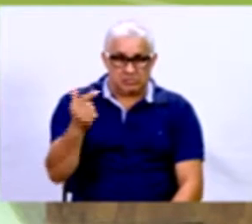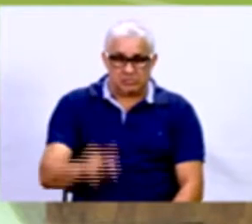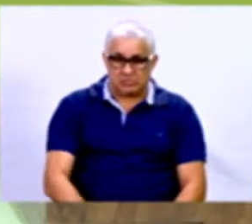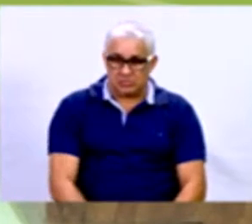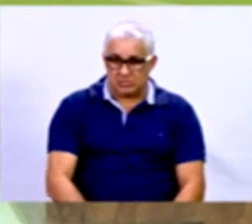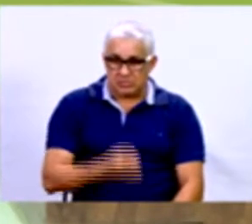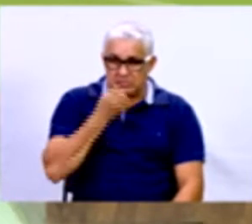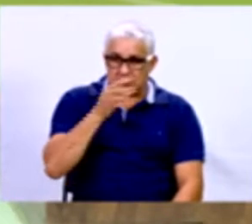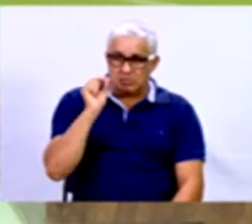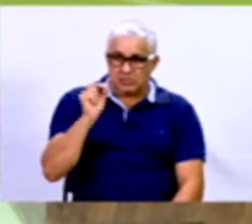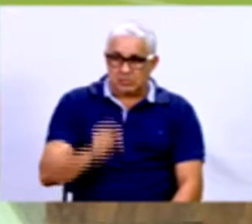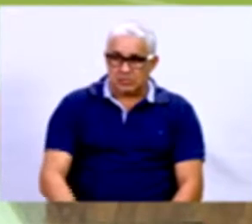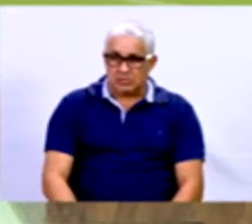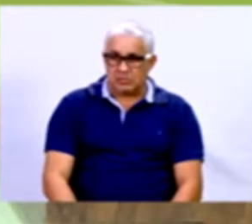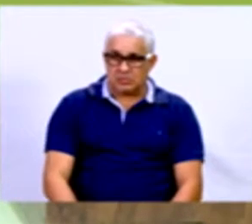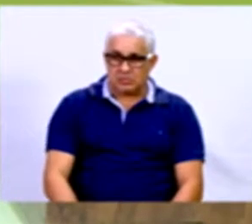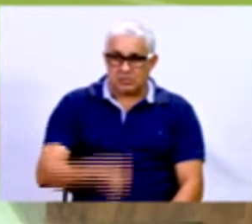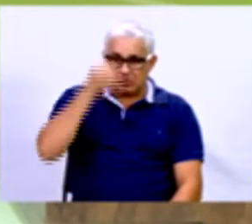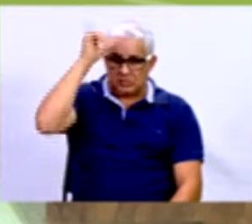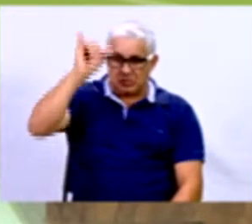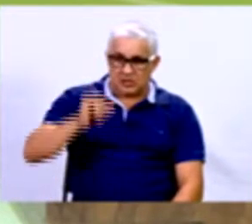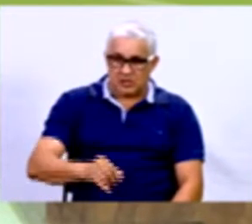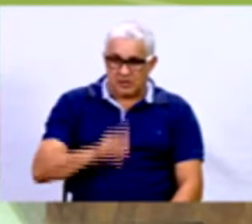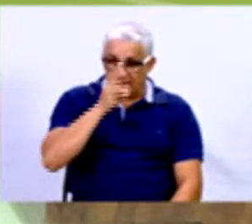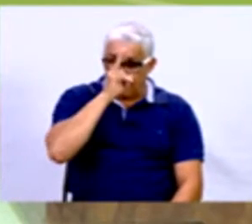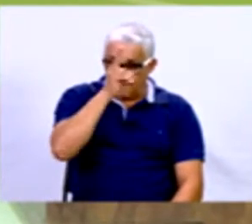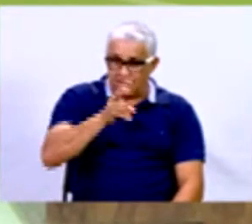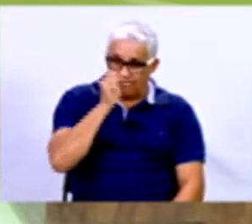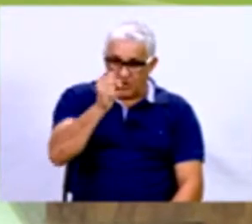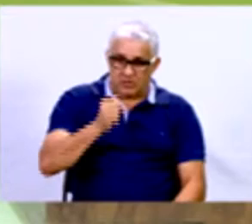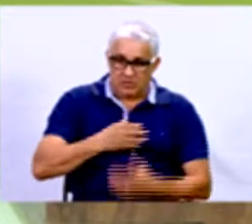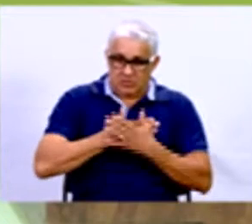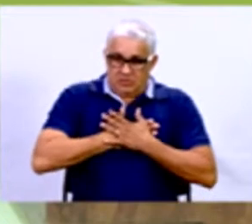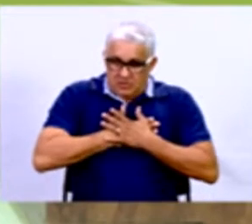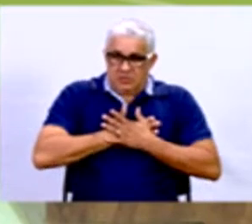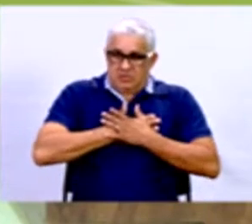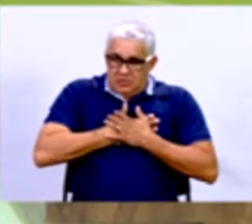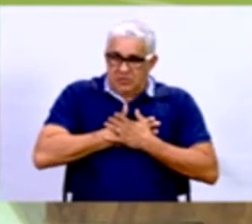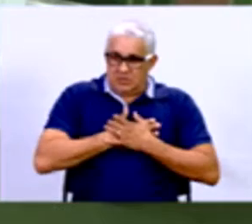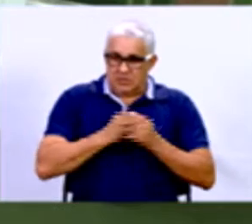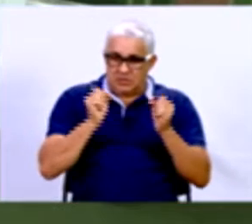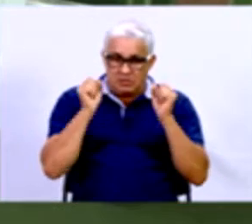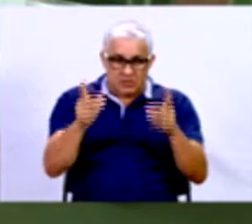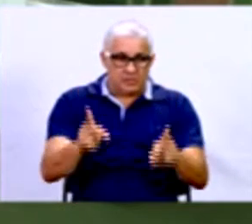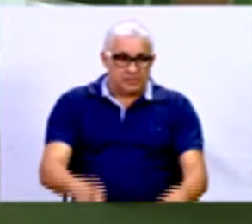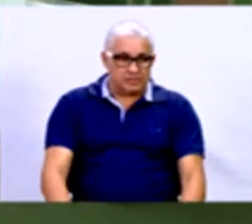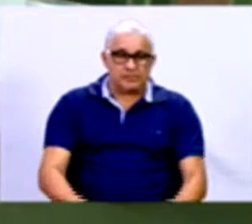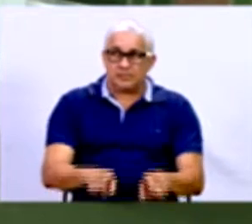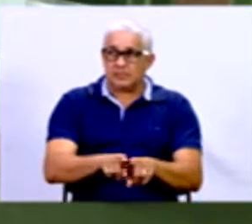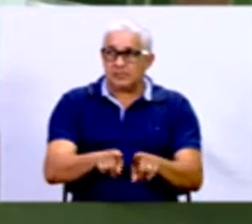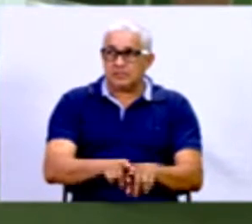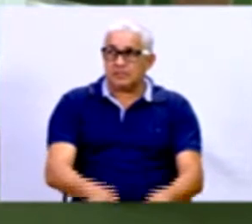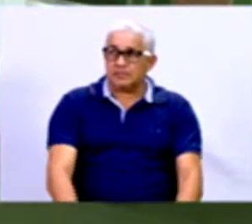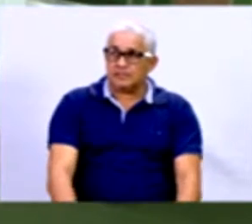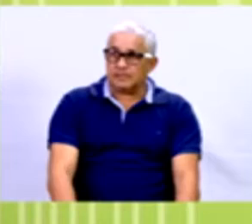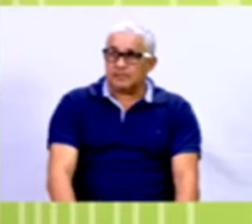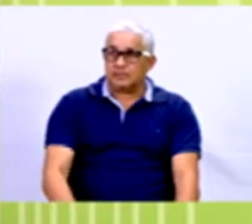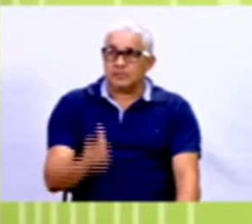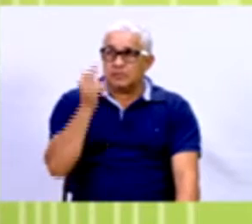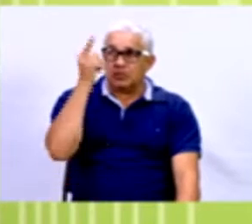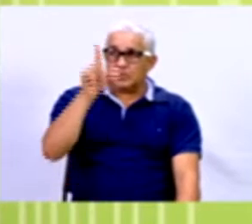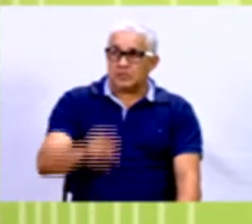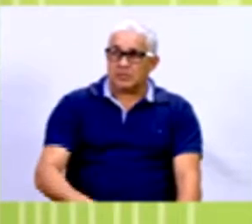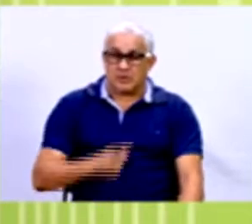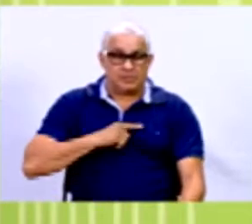sempre bom ter esse bom senso de não fazer força ou excesso durante a massagem. Ok, ótimo. Outra coisa que é